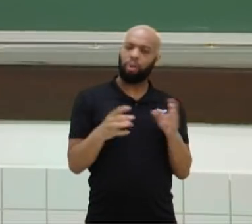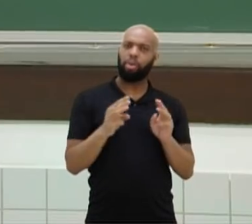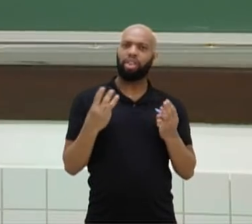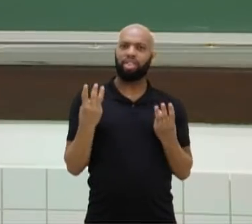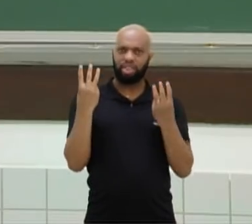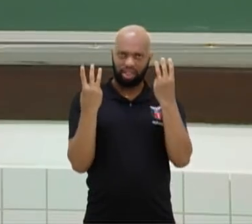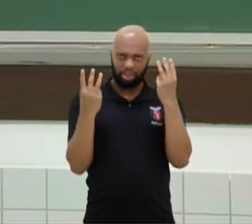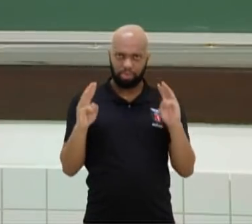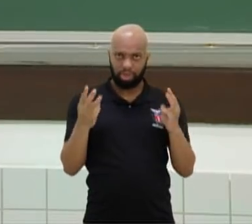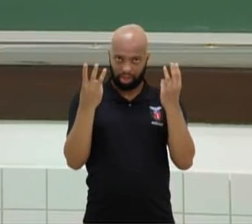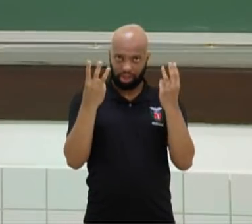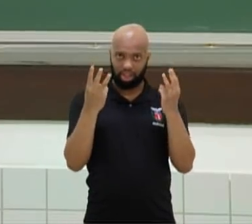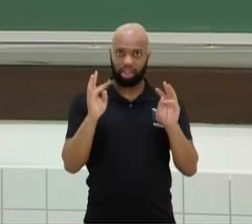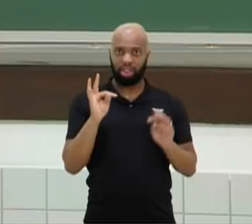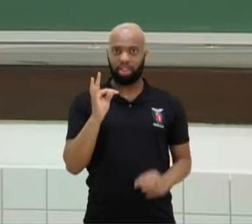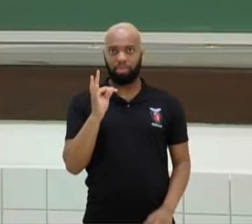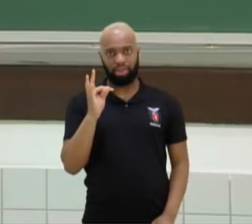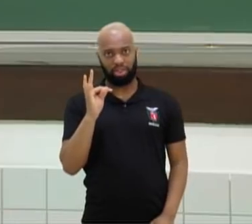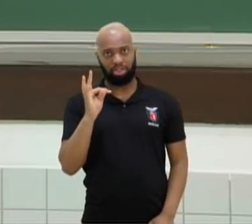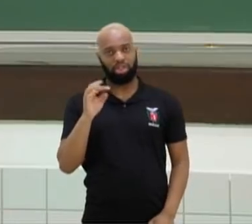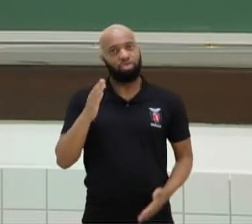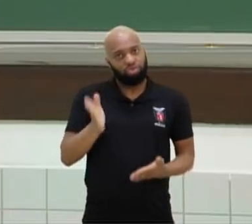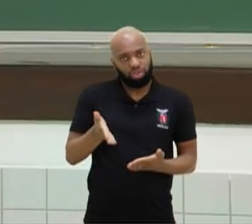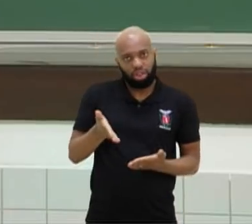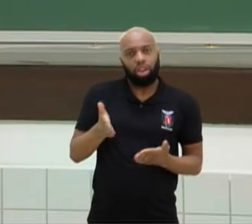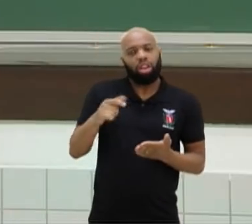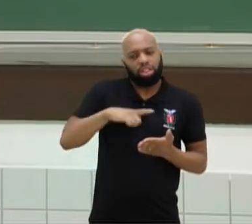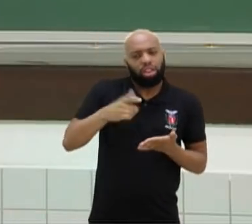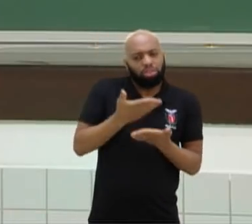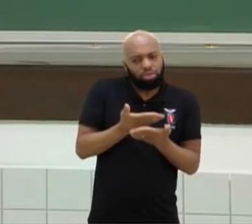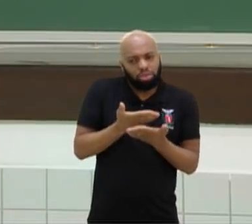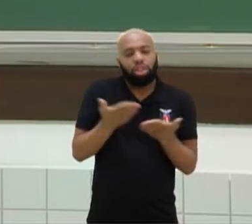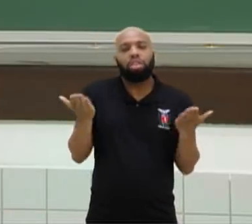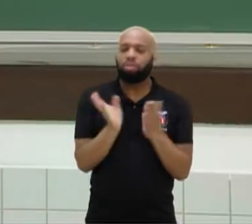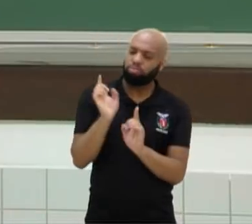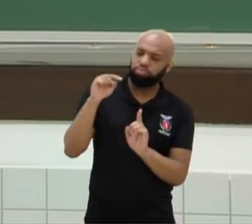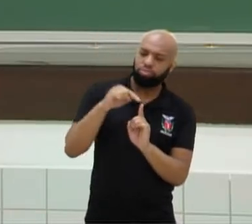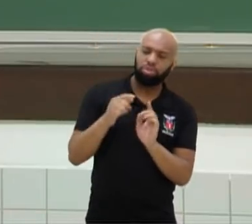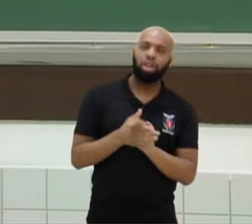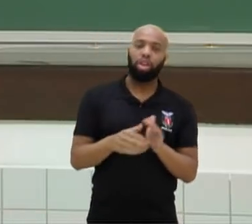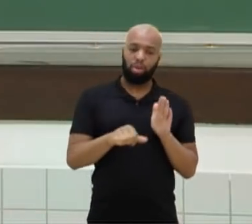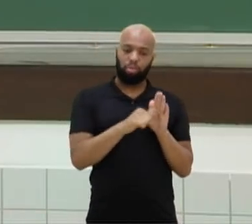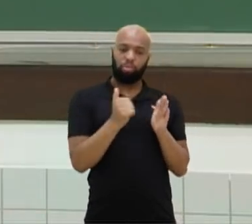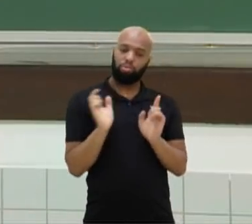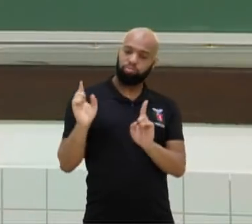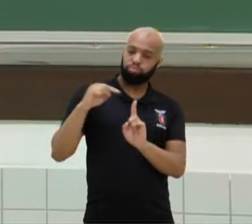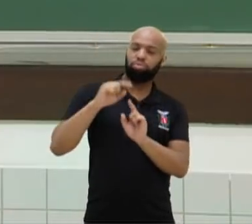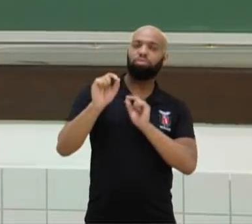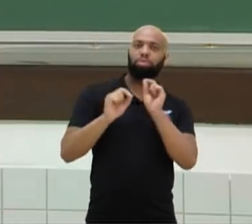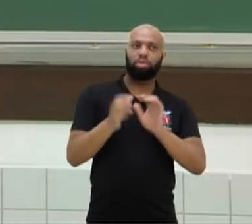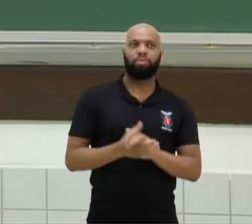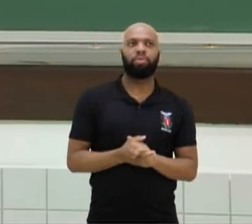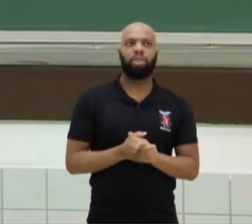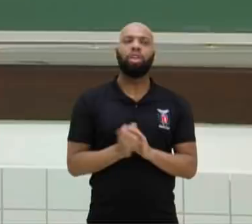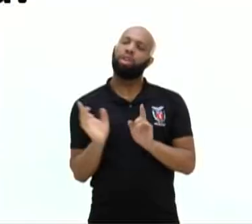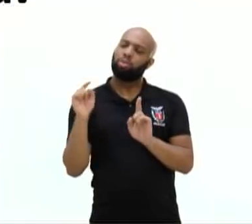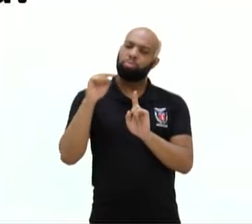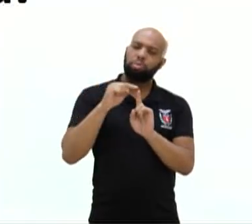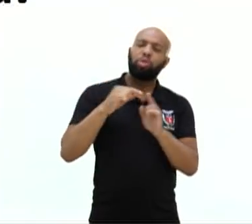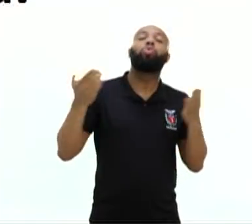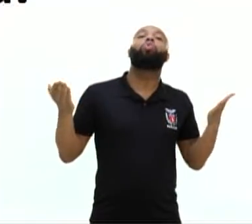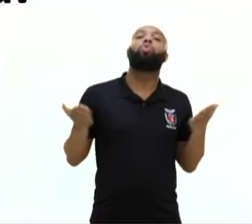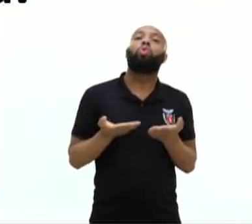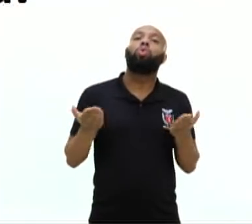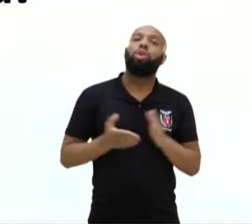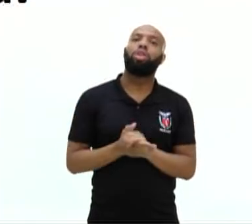É agora, tem que correr atrás. Vamos lá, vamos aos nossos objetivos. Como sempre, primeiros objetivos. Objetivo para a aula de